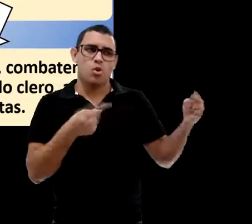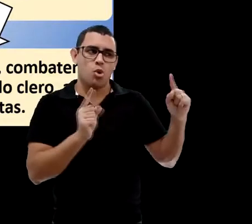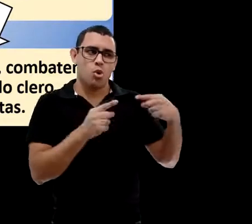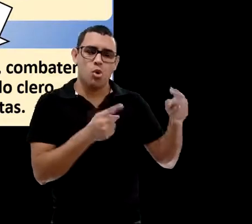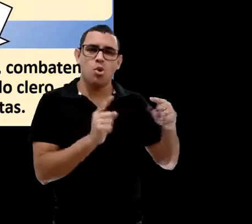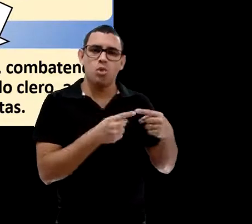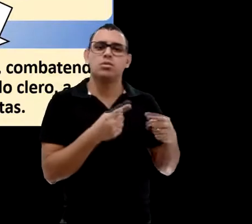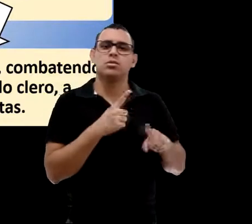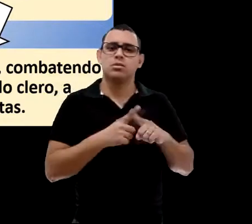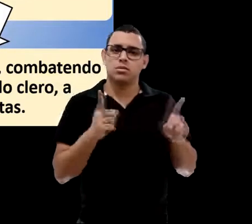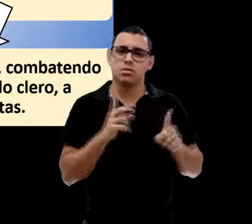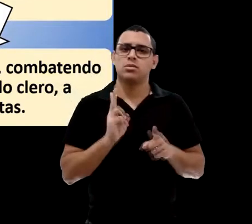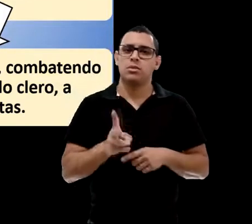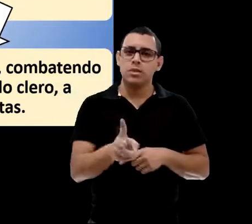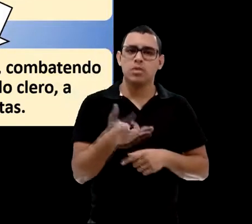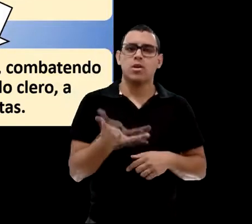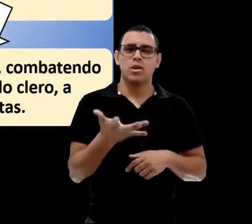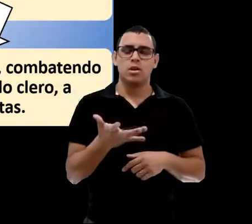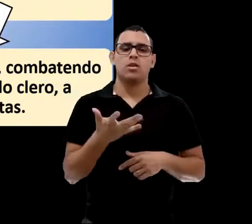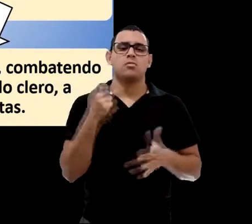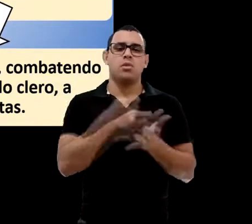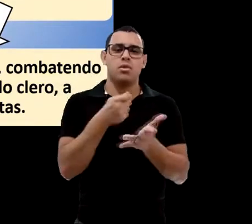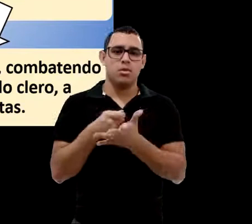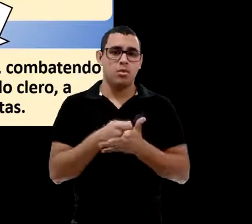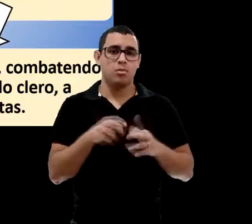Então, a burguesia vai querer,